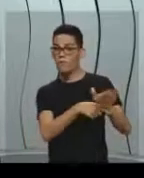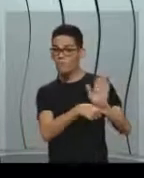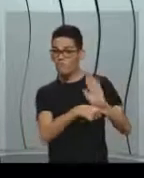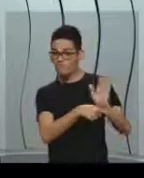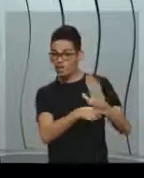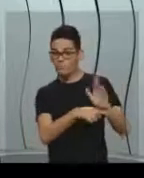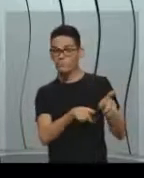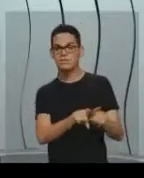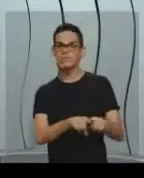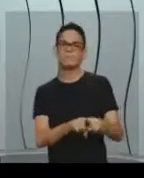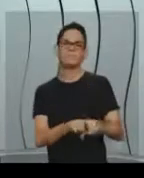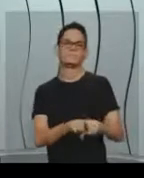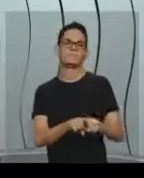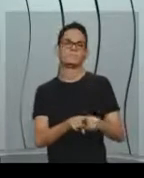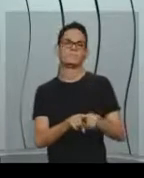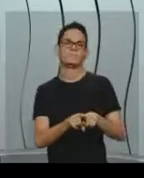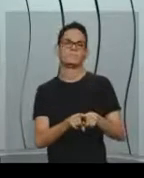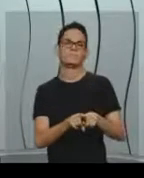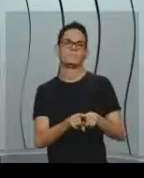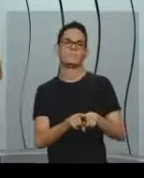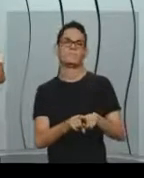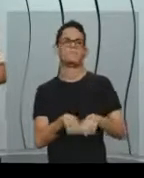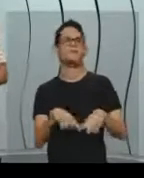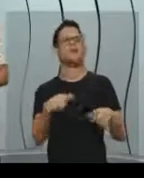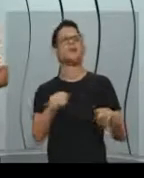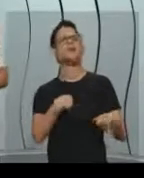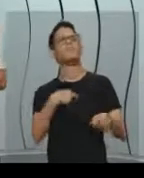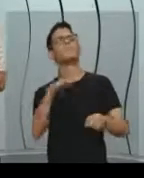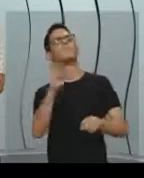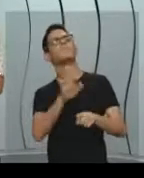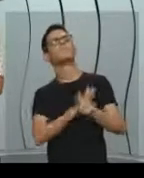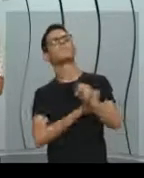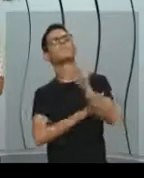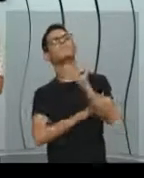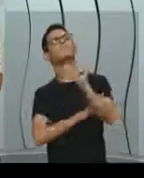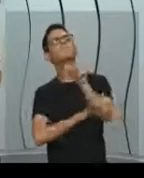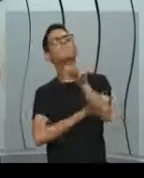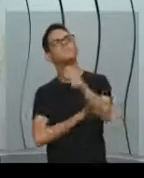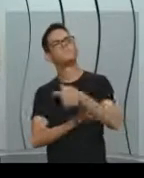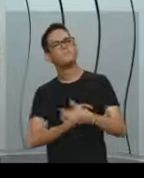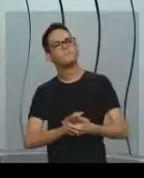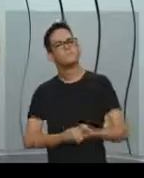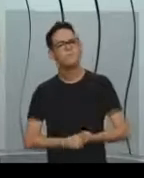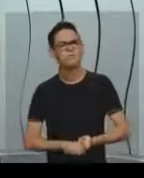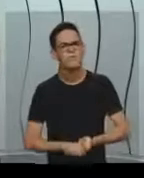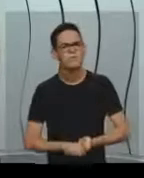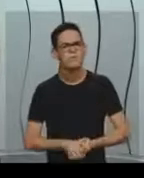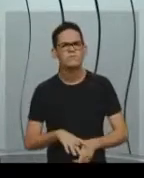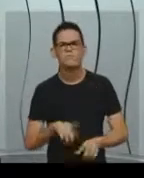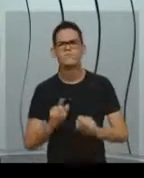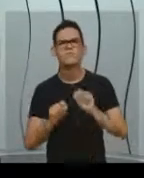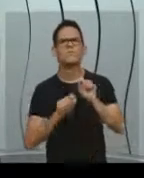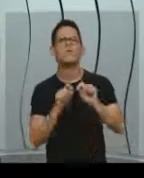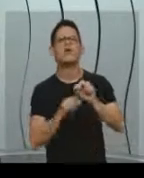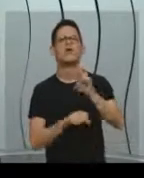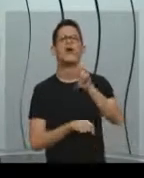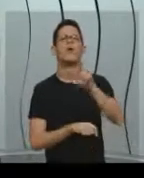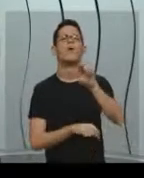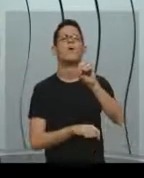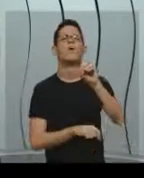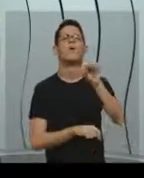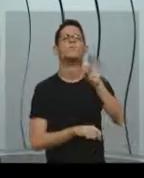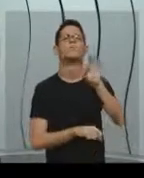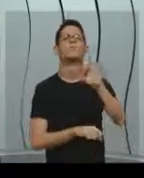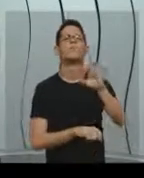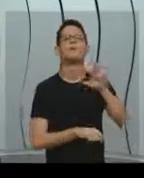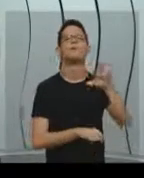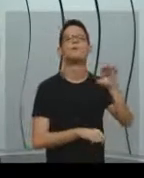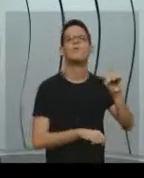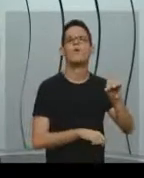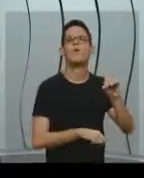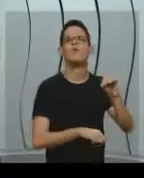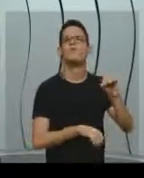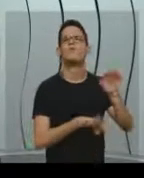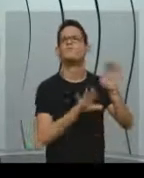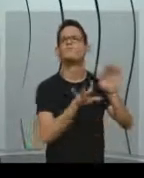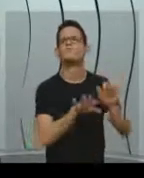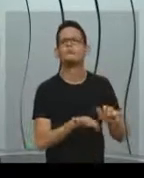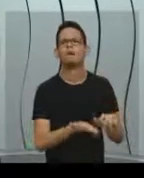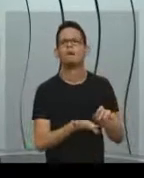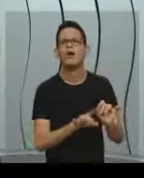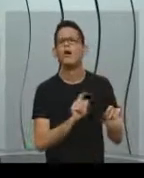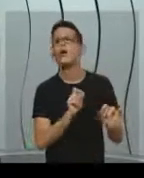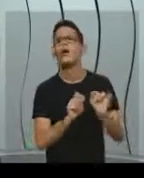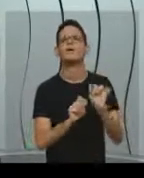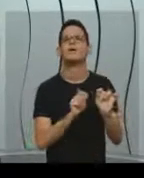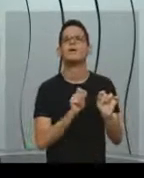coisa. Então, fica uma pergunta para vocês. O que é um roteiro? Para que esse